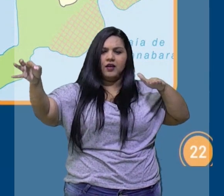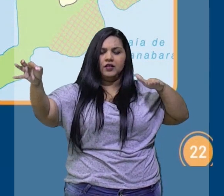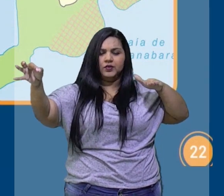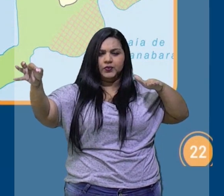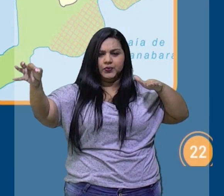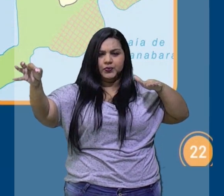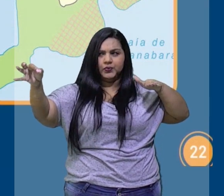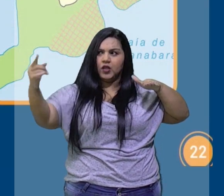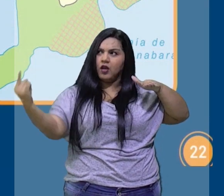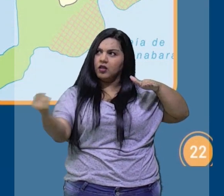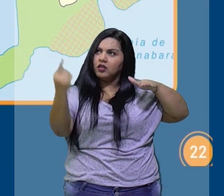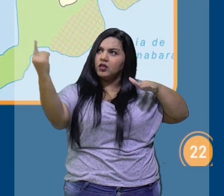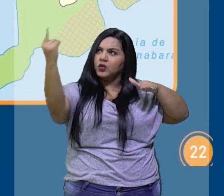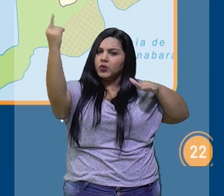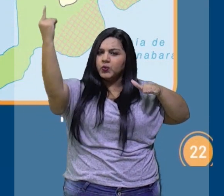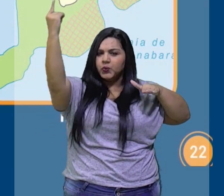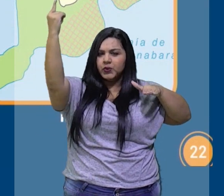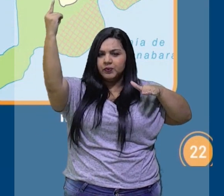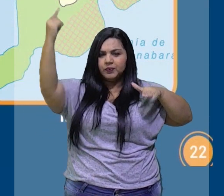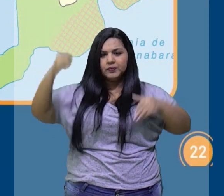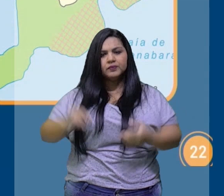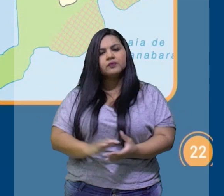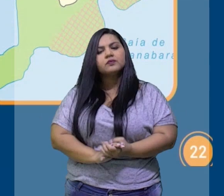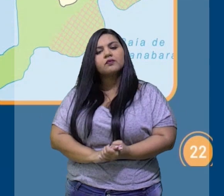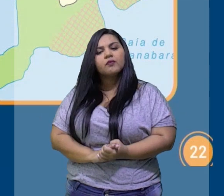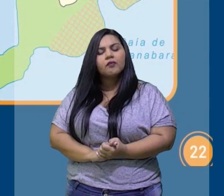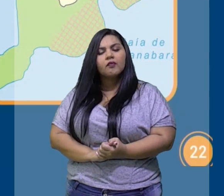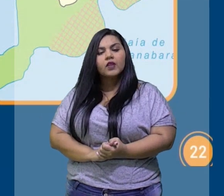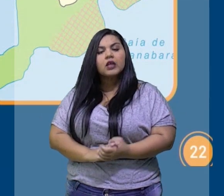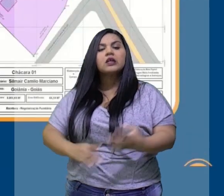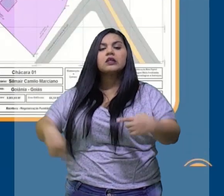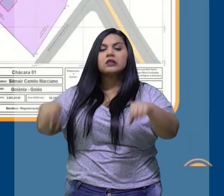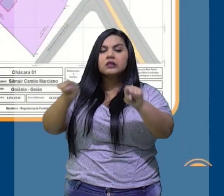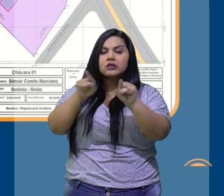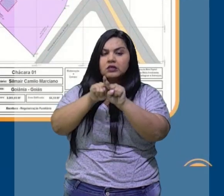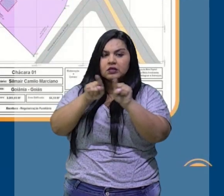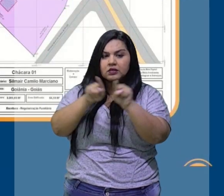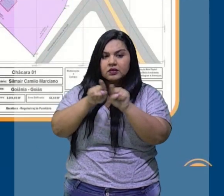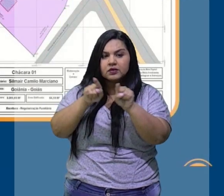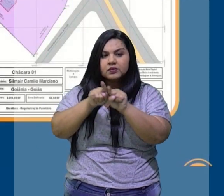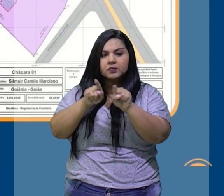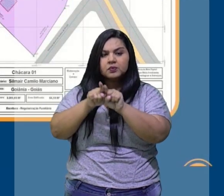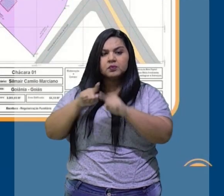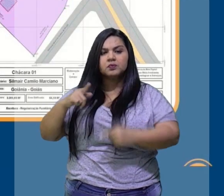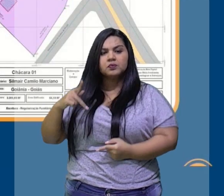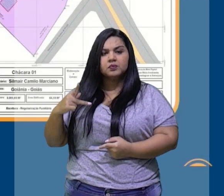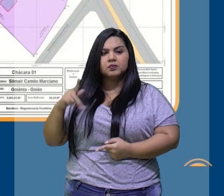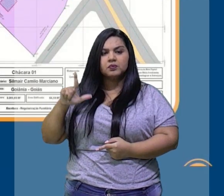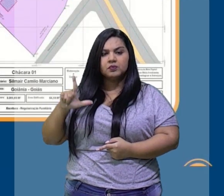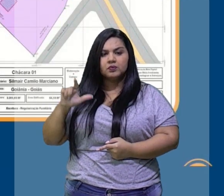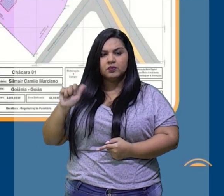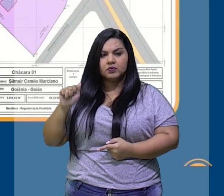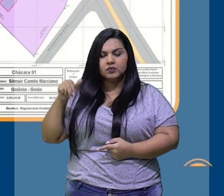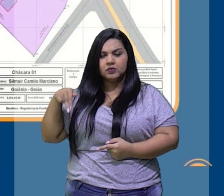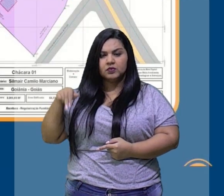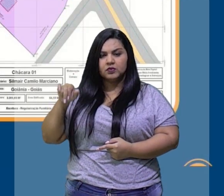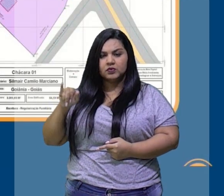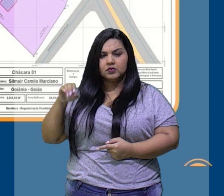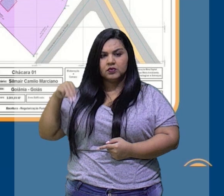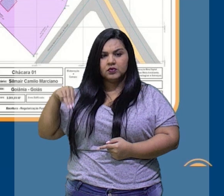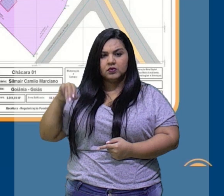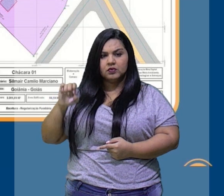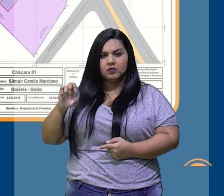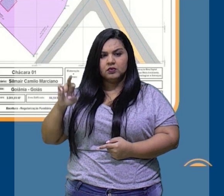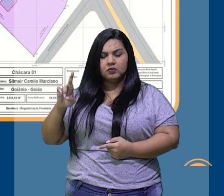de Açúcar. Temos também a posição planimétrica, né? Que é da superfície do solo, que ela vai ser dividida aí em